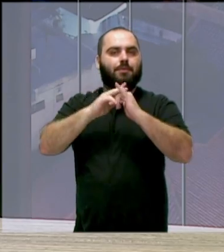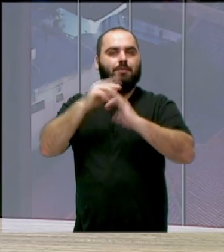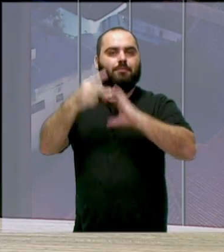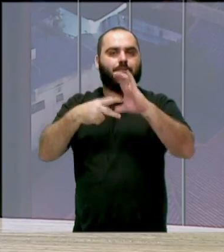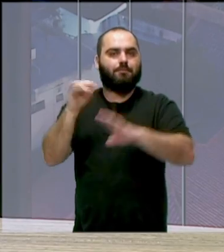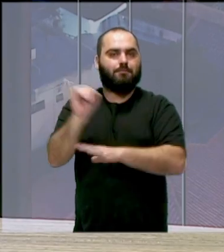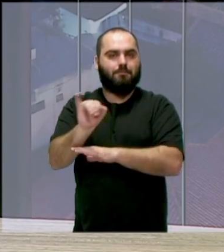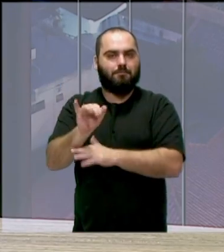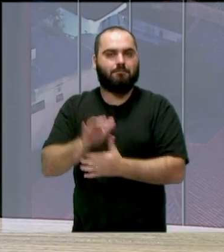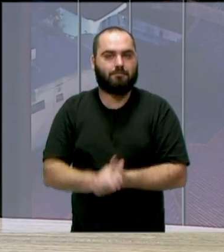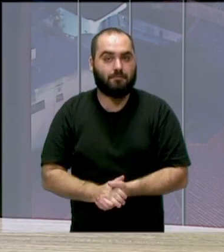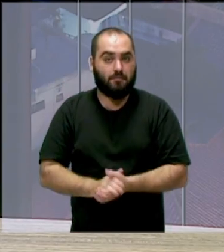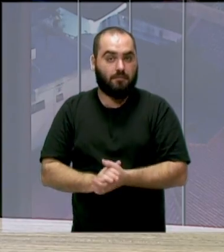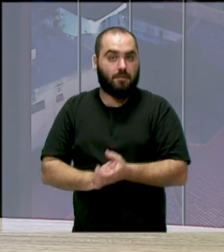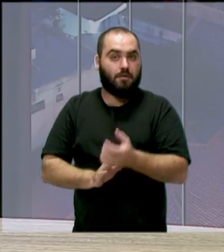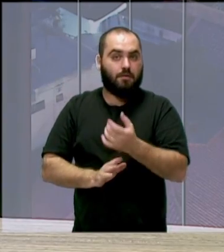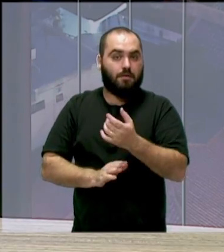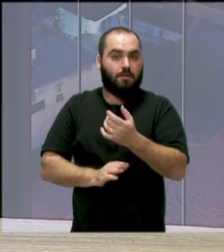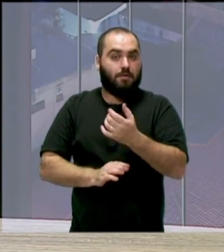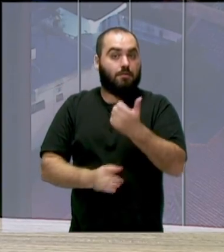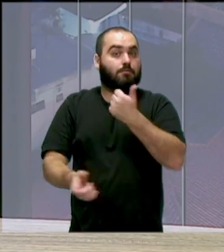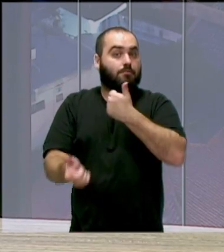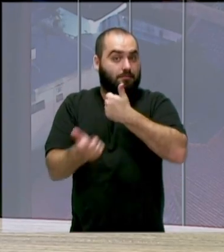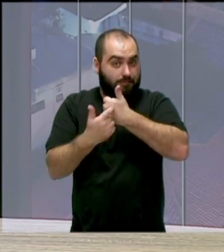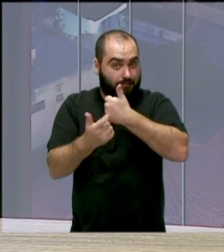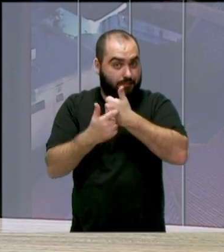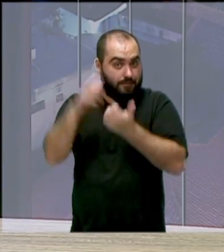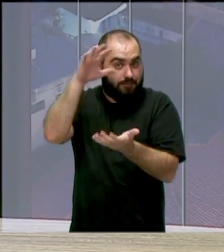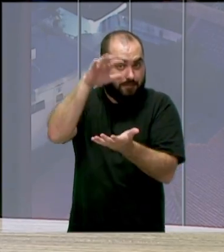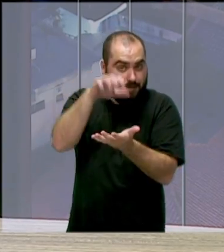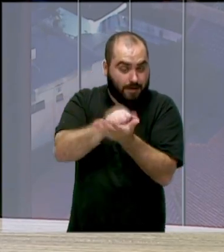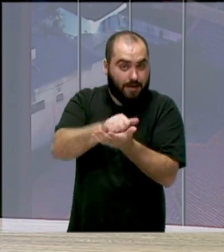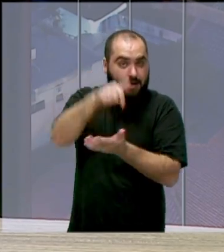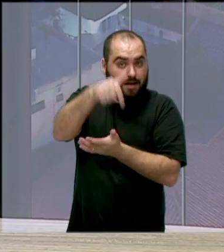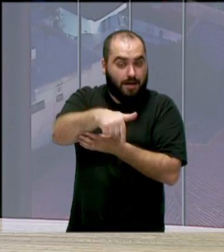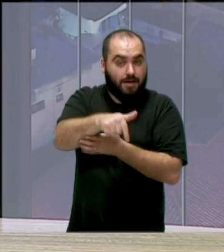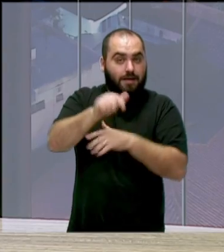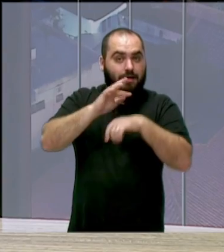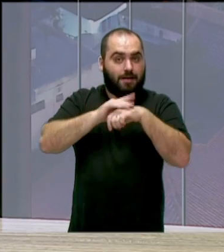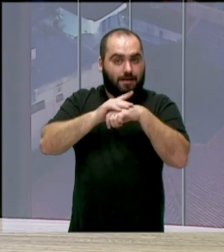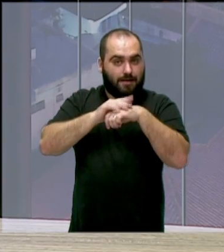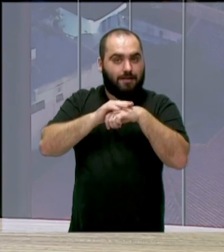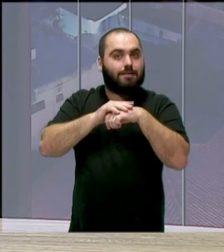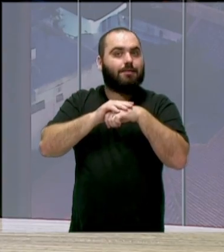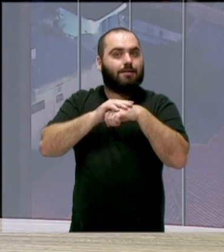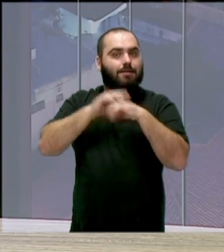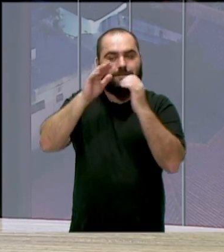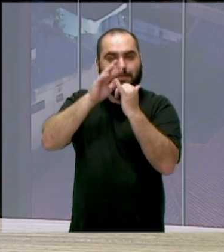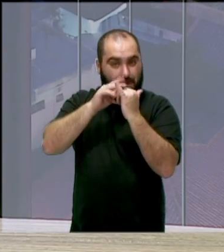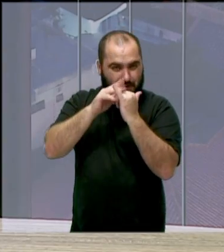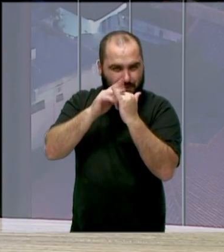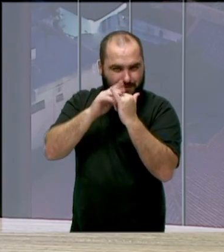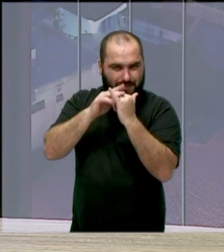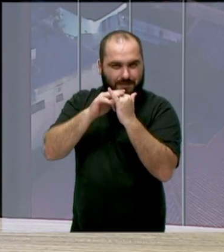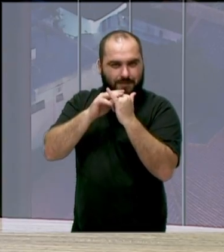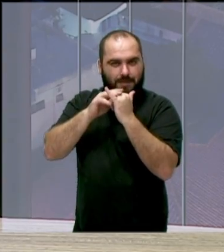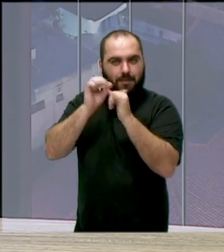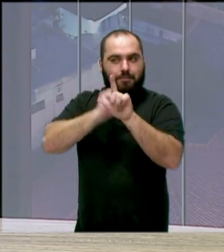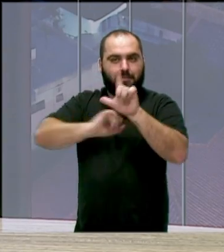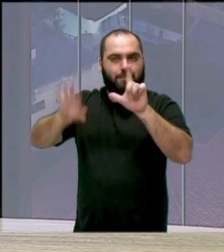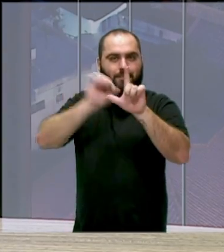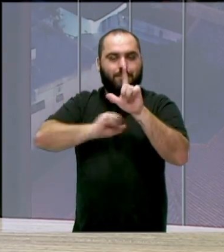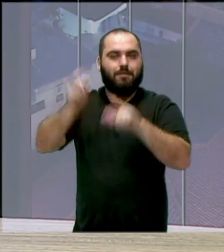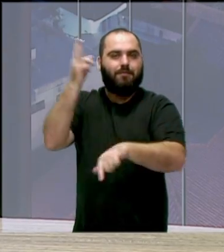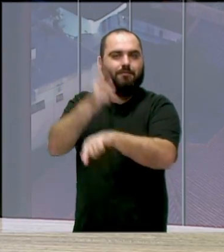Vereadores. E não se esqueça, se inscreva aqui no nosso canal, curta, compartilhe os nossos vídeos e ajude